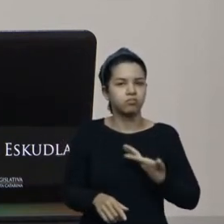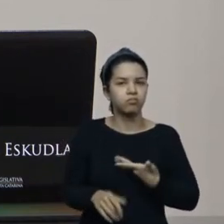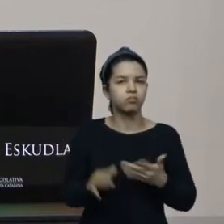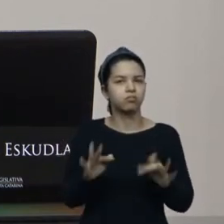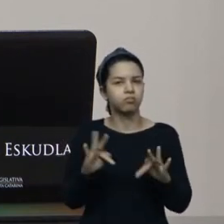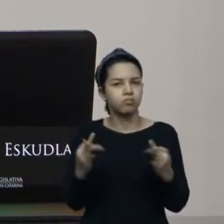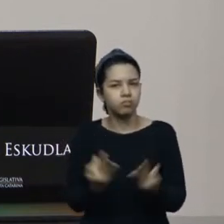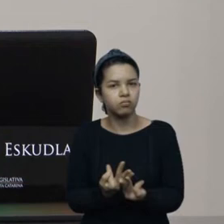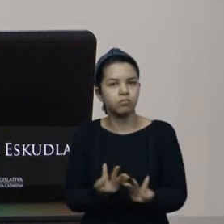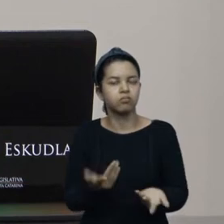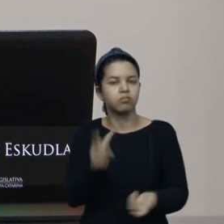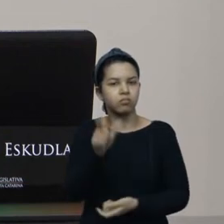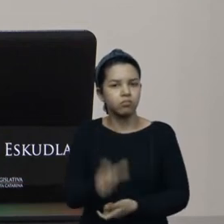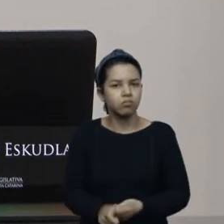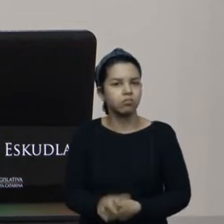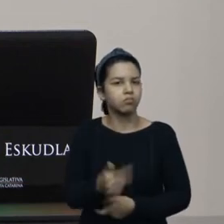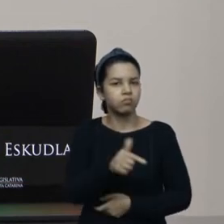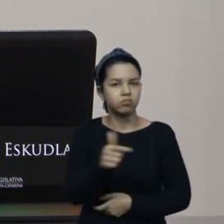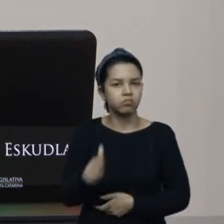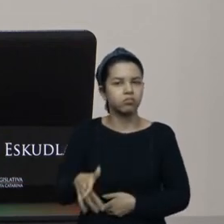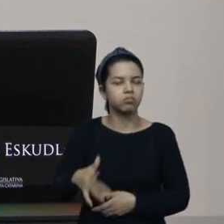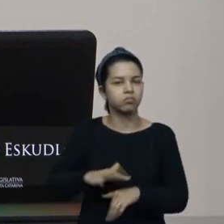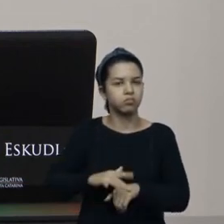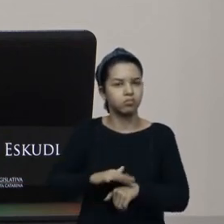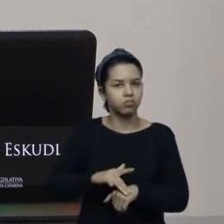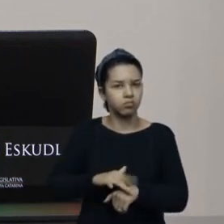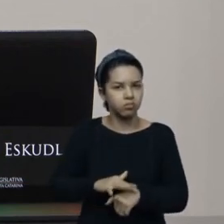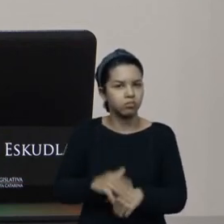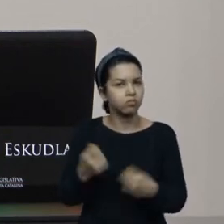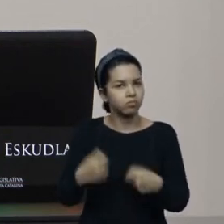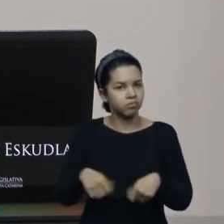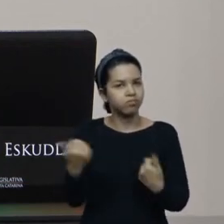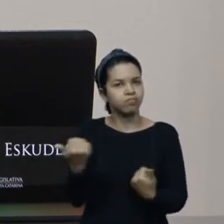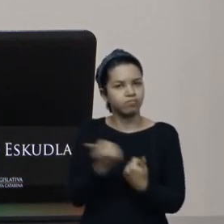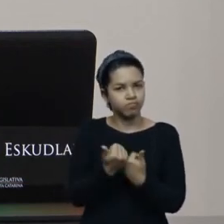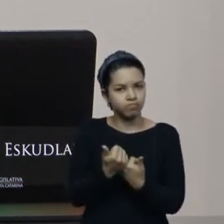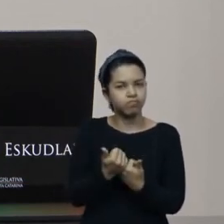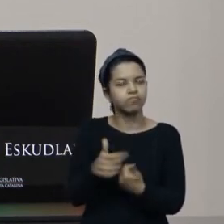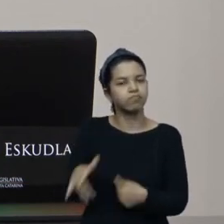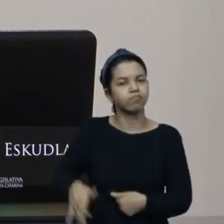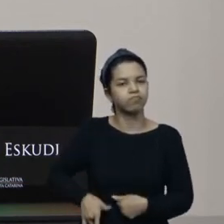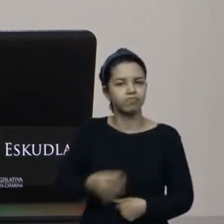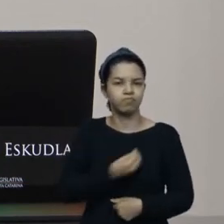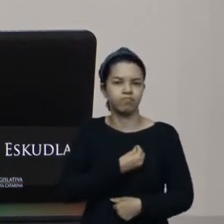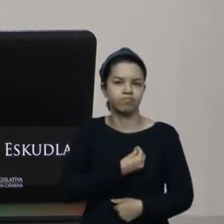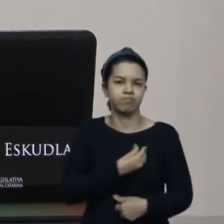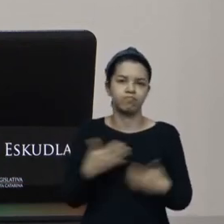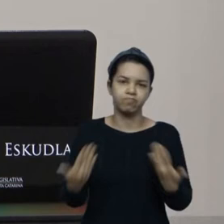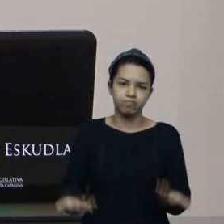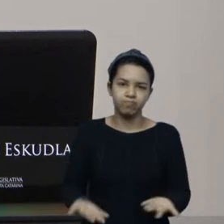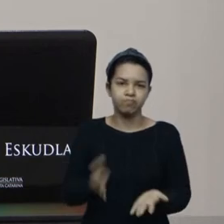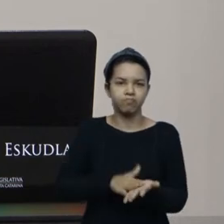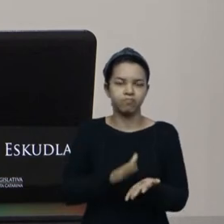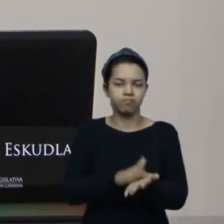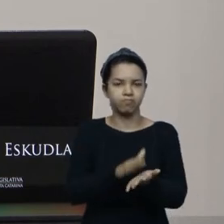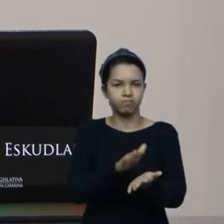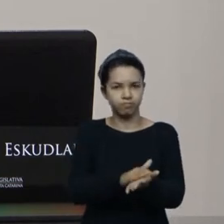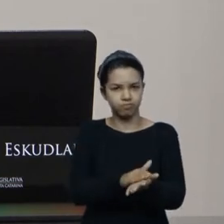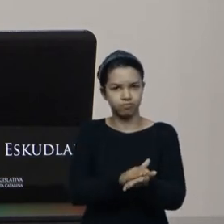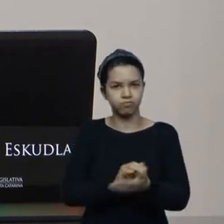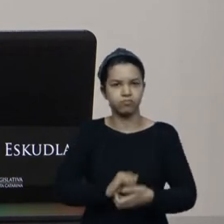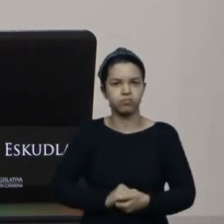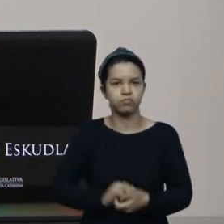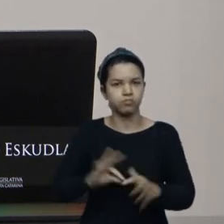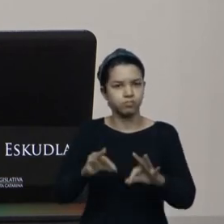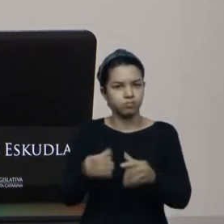familiar com alguma doença que precisa o apoio da Renal Vida. Então, parabenizar toda